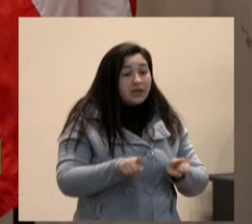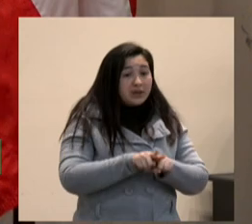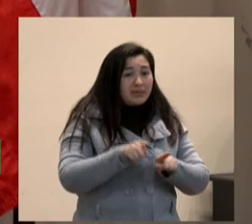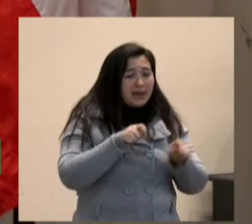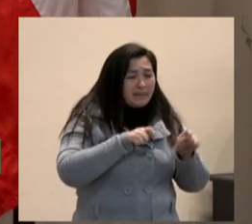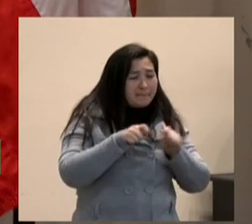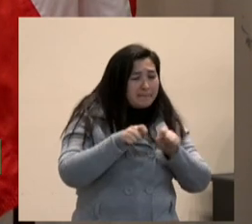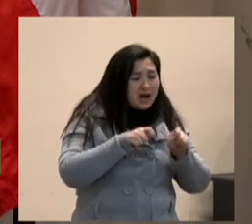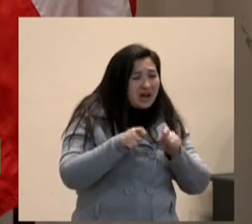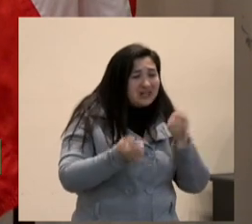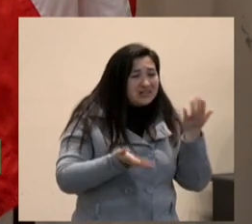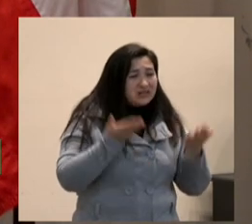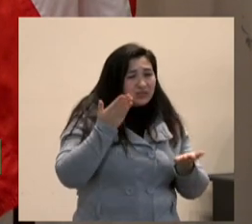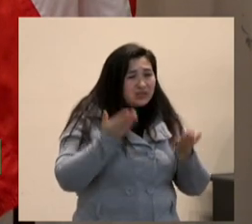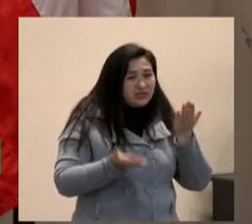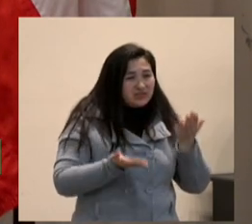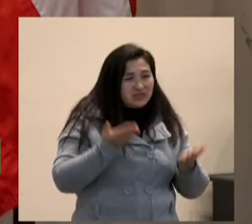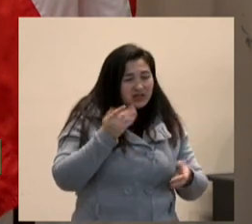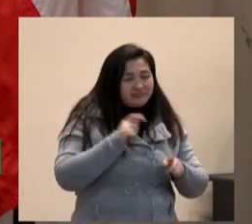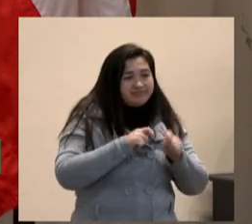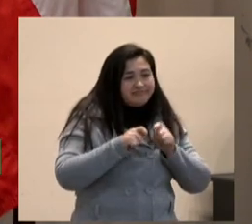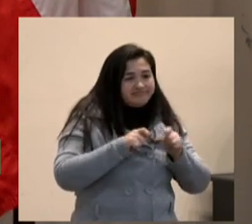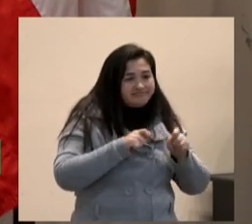Estamos falando da desigualdade econômica.